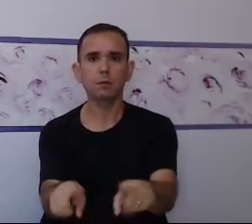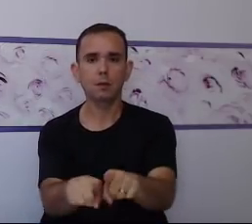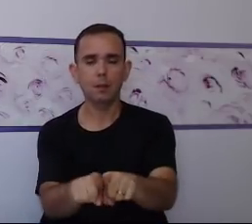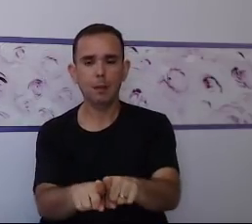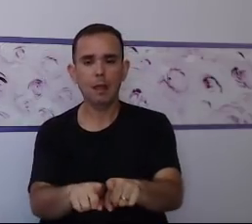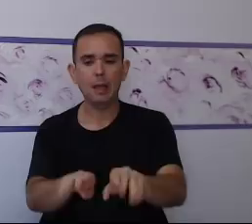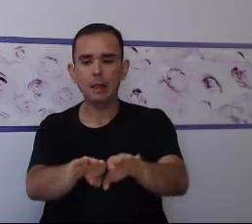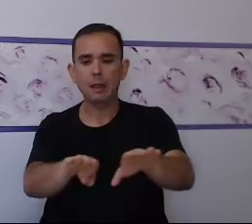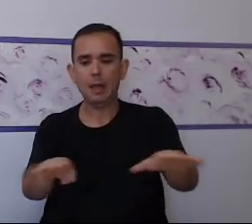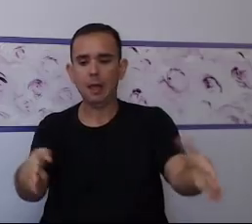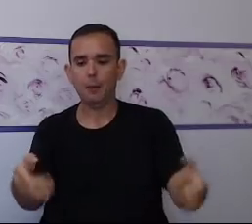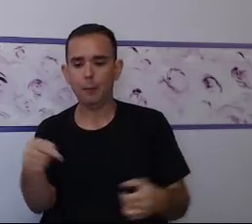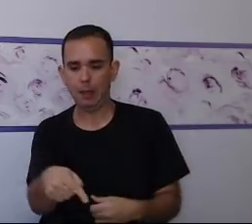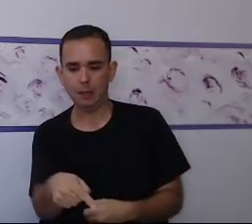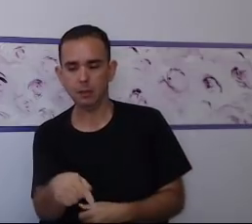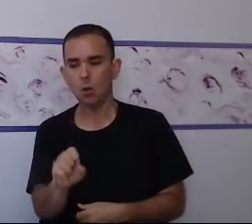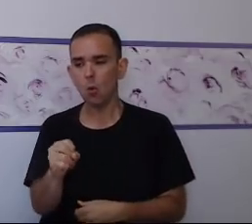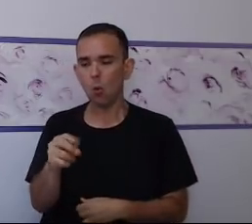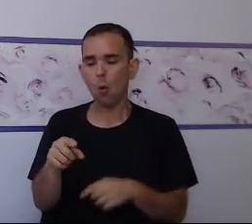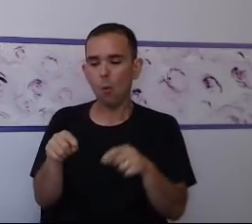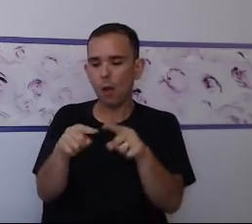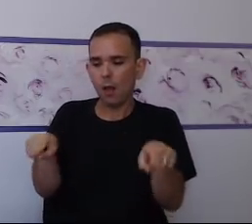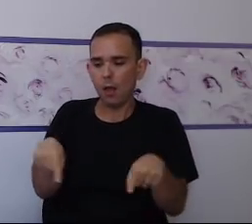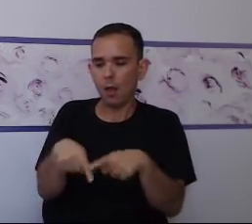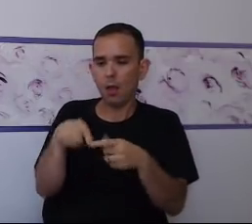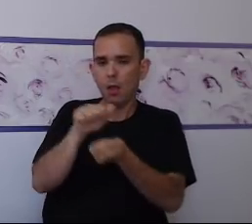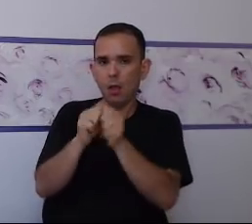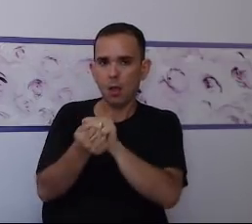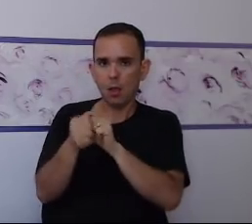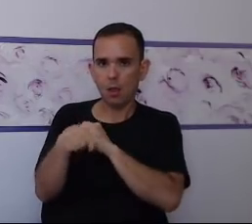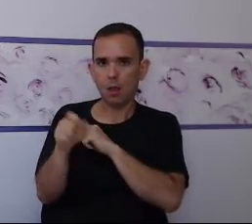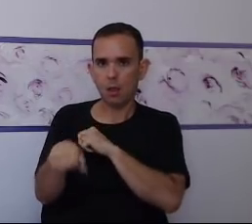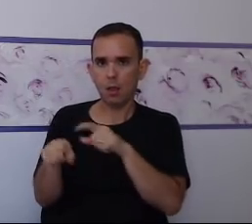na bandeja da cadeira de rodas, como nessa mesa adaptada.